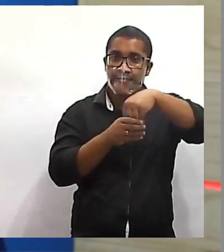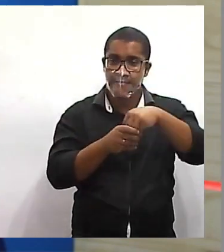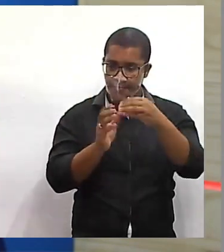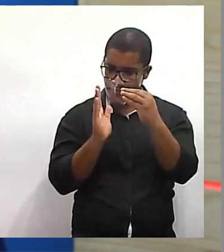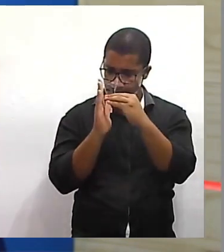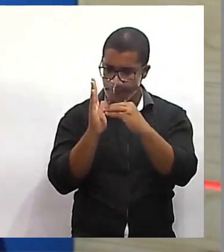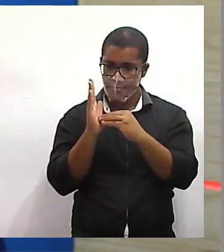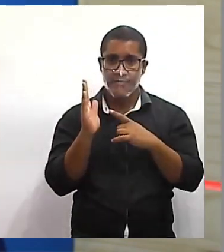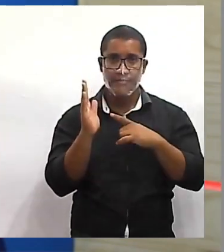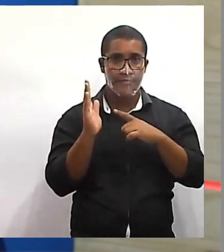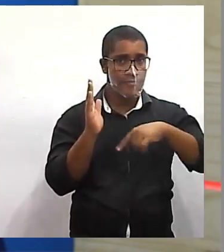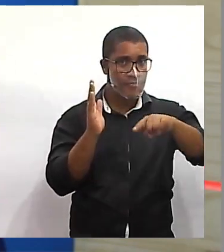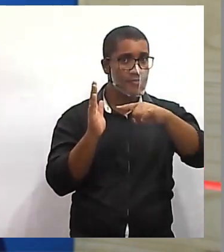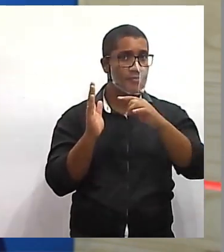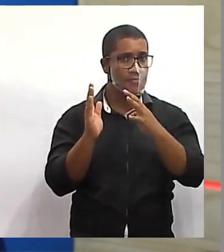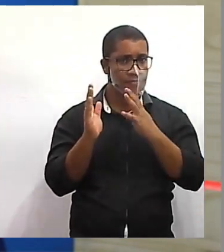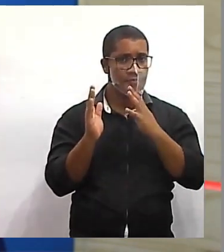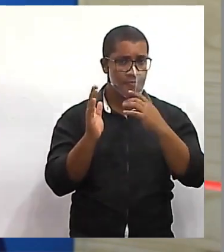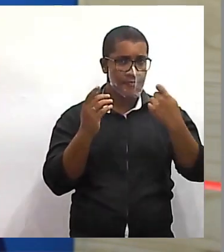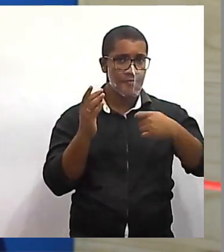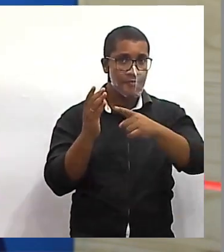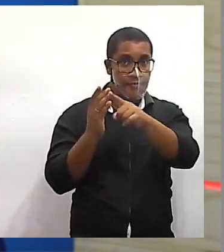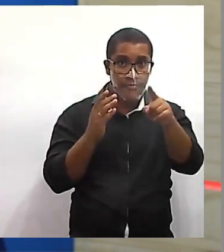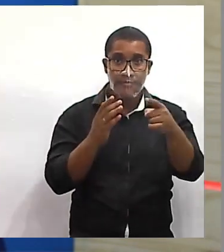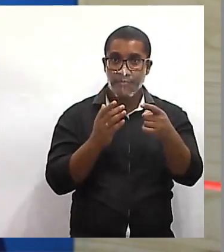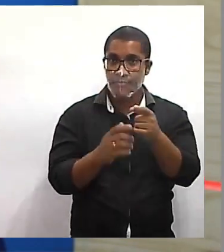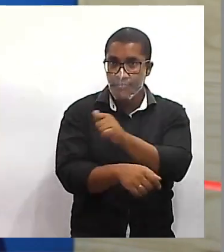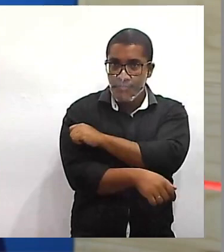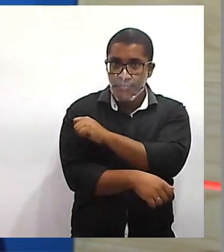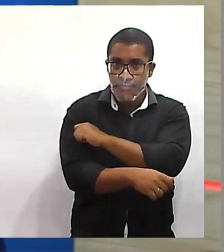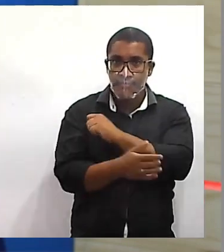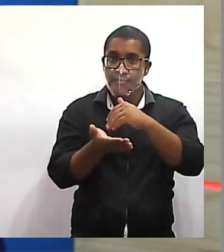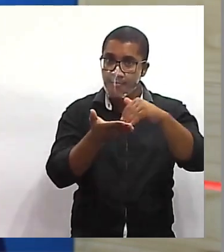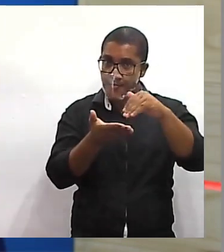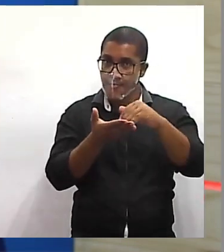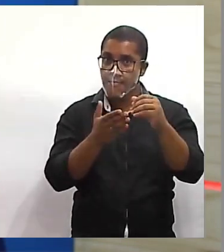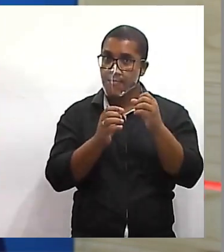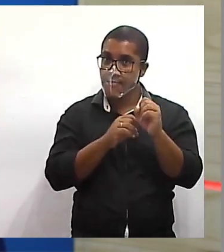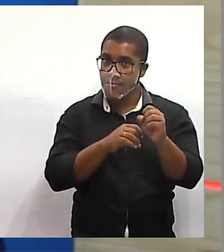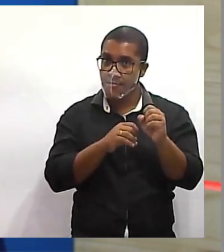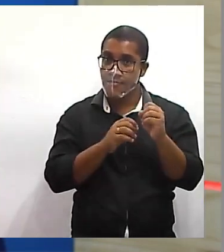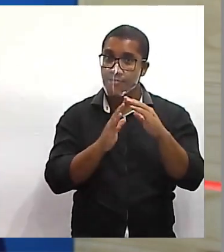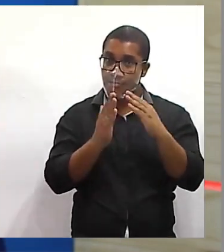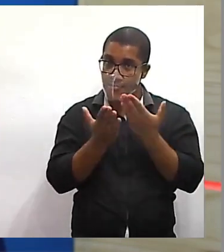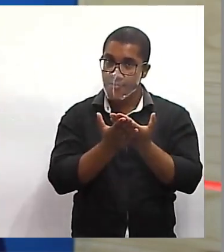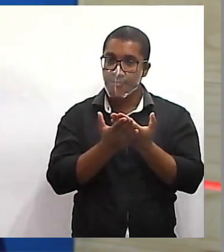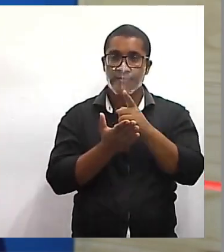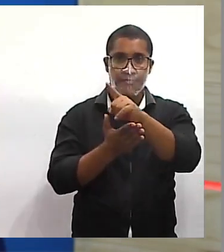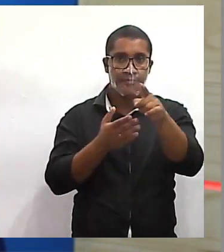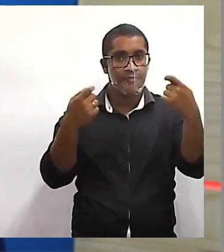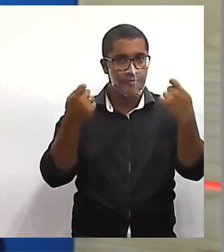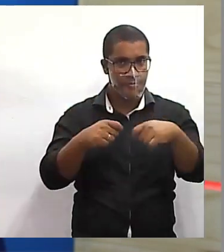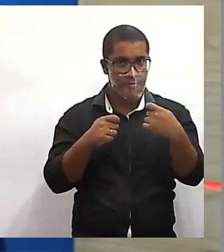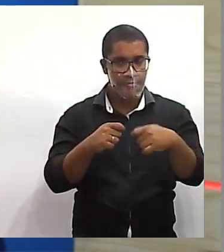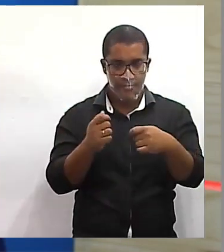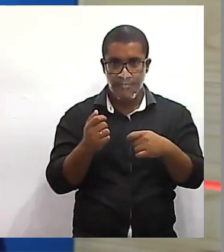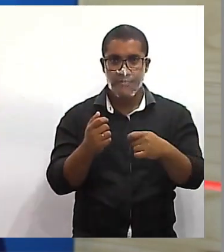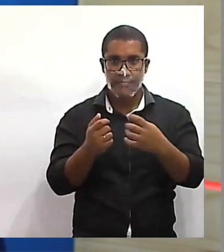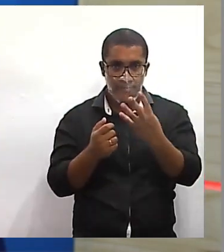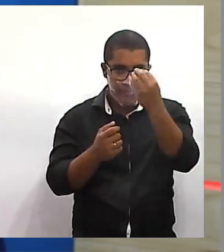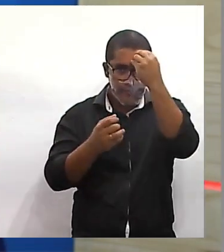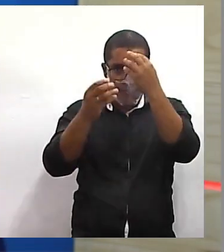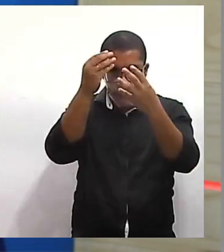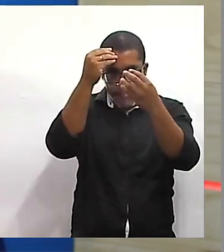esse documento. E vocês, né, estudantes de secretaria escolar, principalmente, isso tem que ter esses documentos